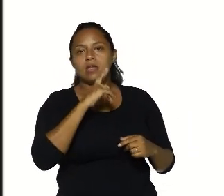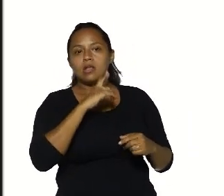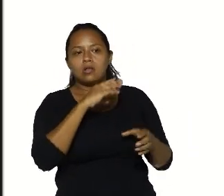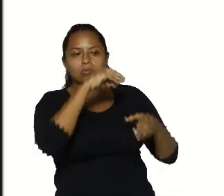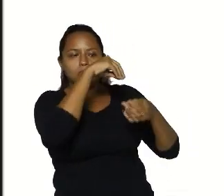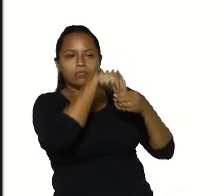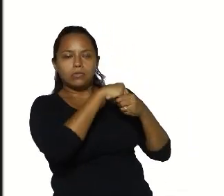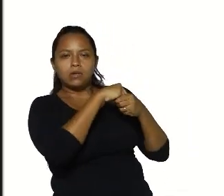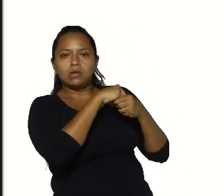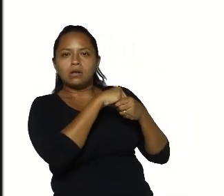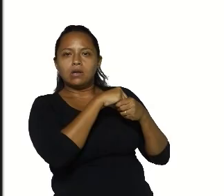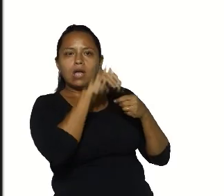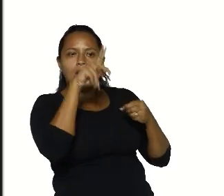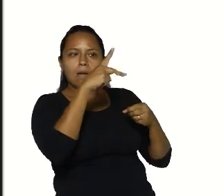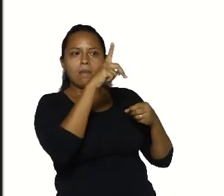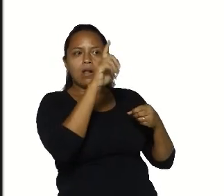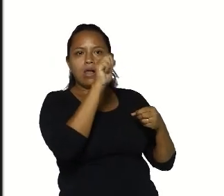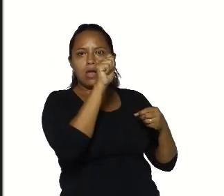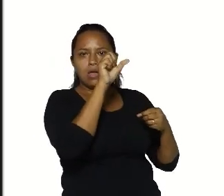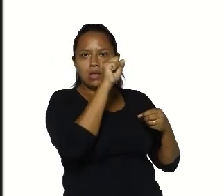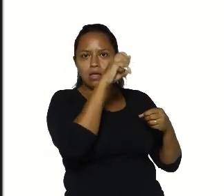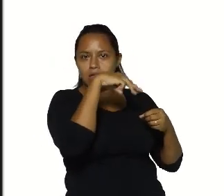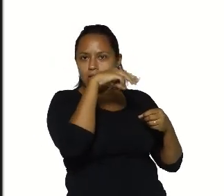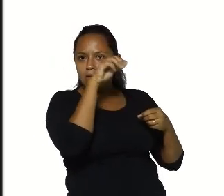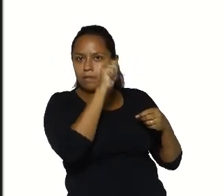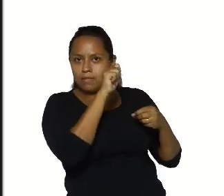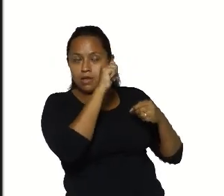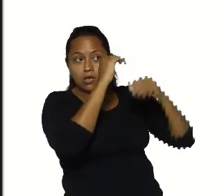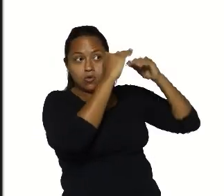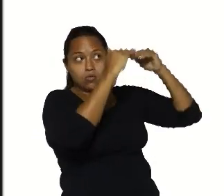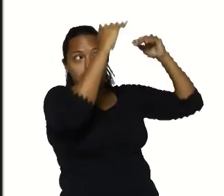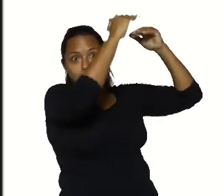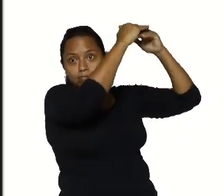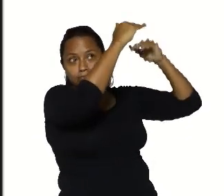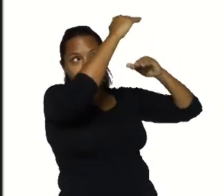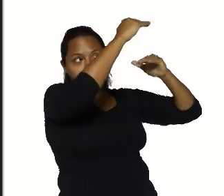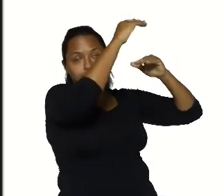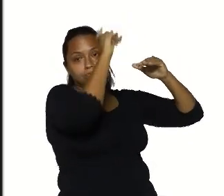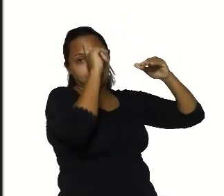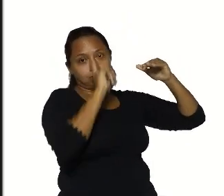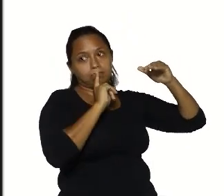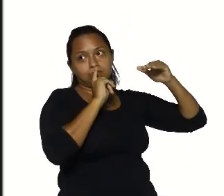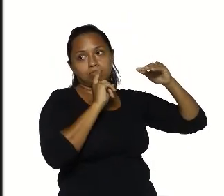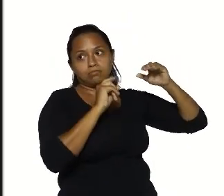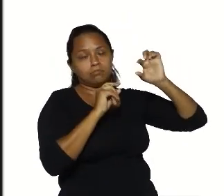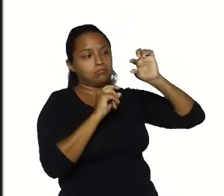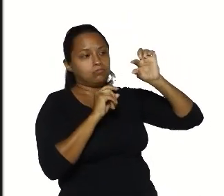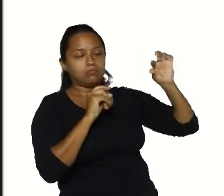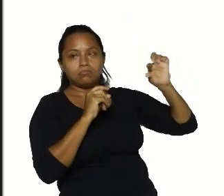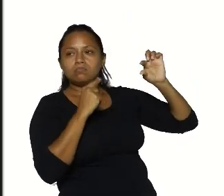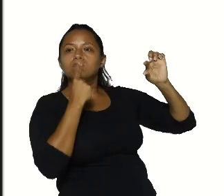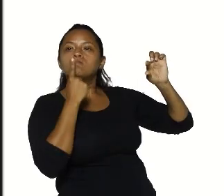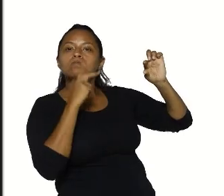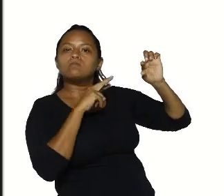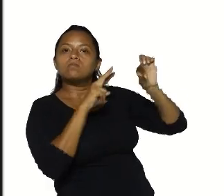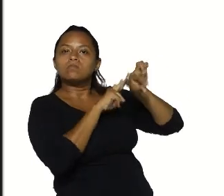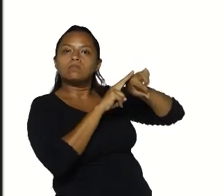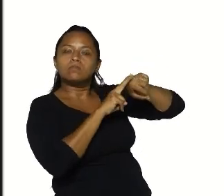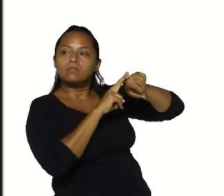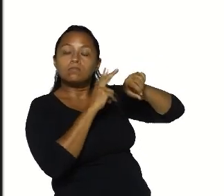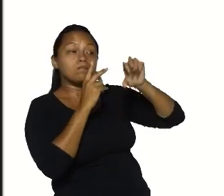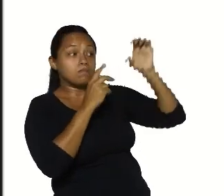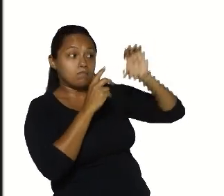componente menos denso, que é o plasma. Ele vai ficar na parte superior desta mistura. E na parte inferior, representado pela